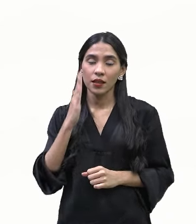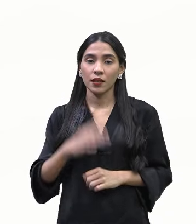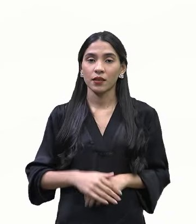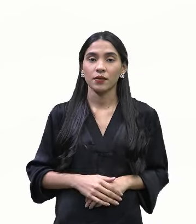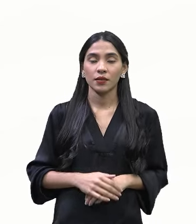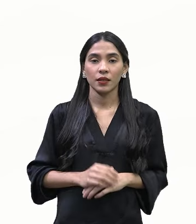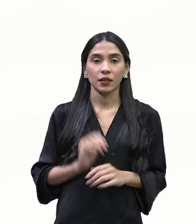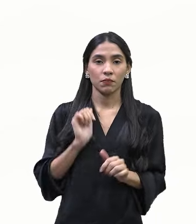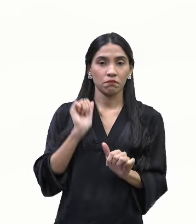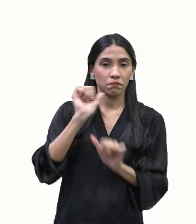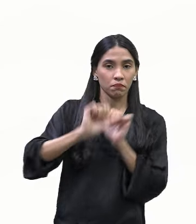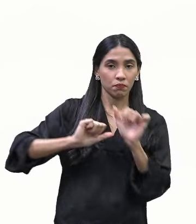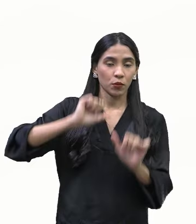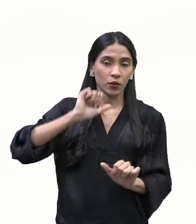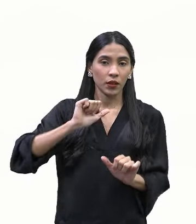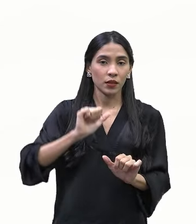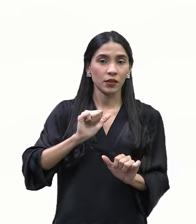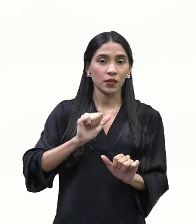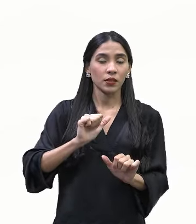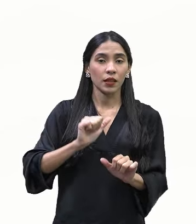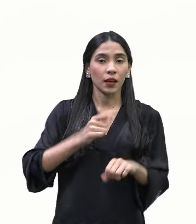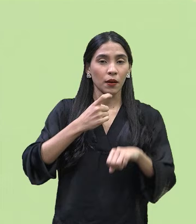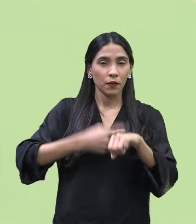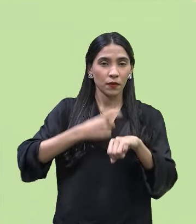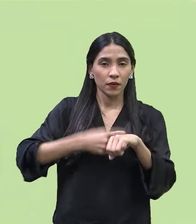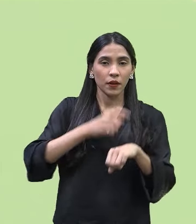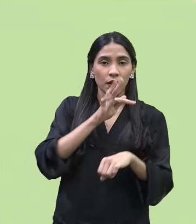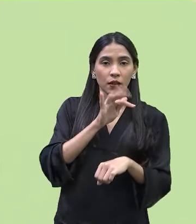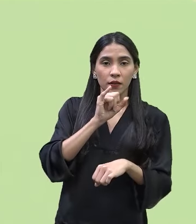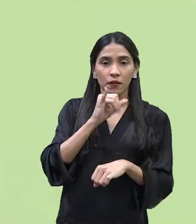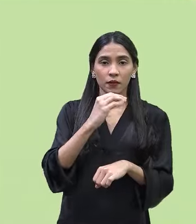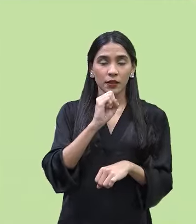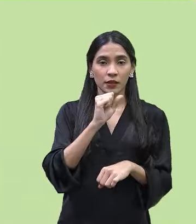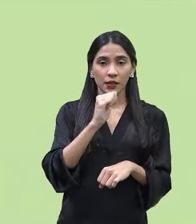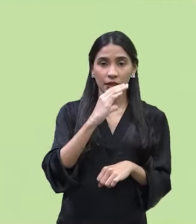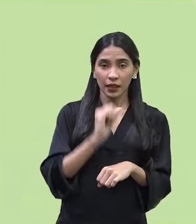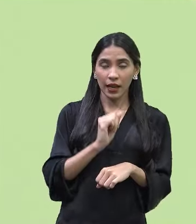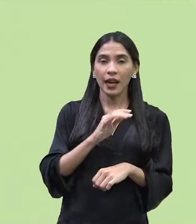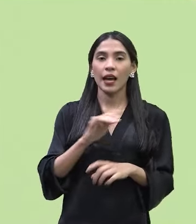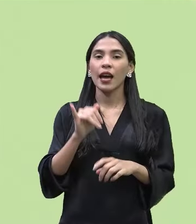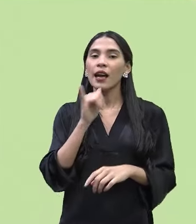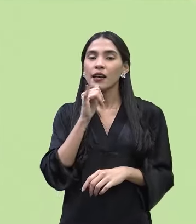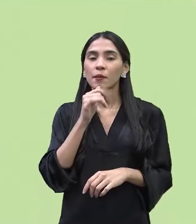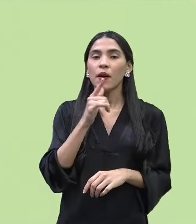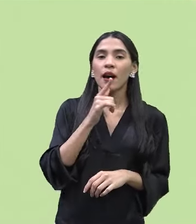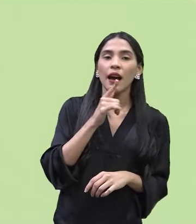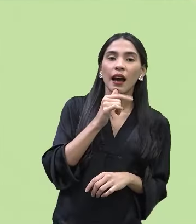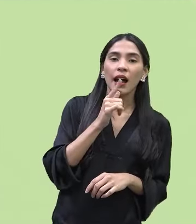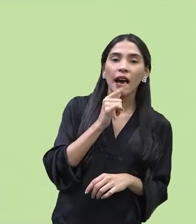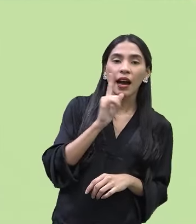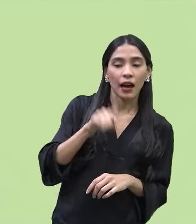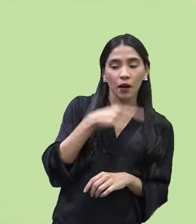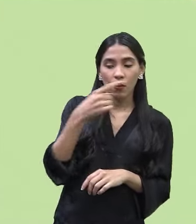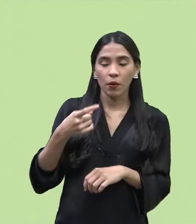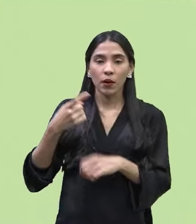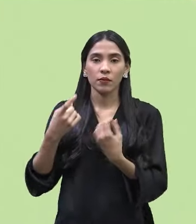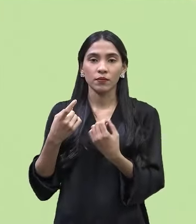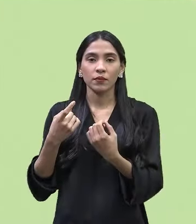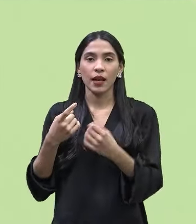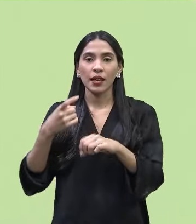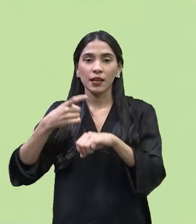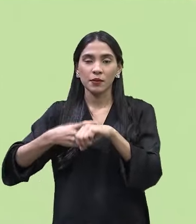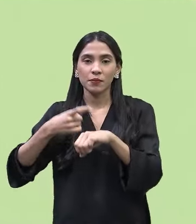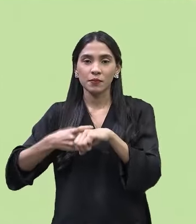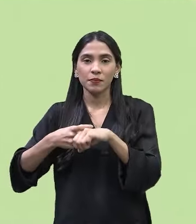de transformações físicas, que é quando a gente tem a água passando do sólido para o líquido e para o